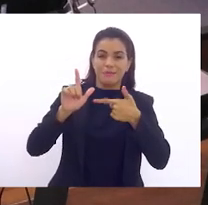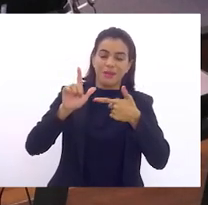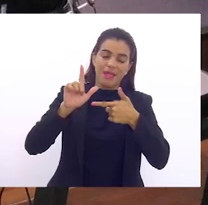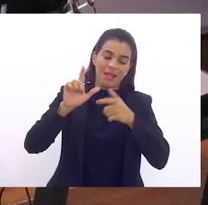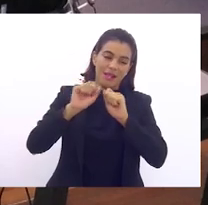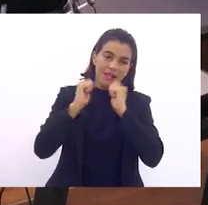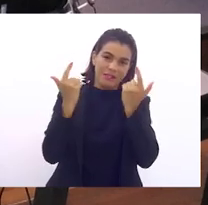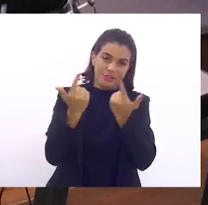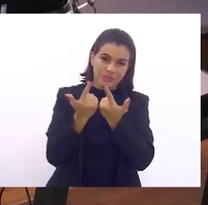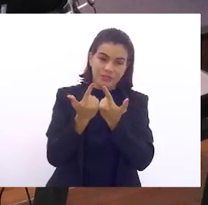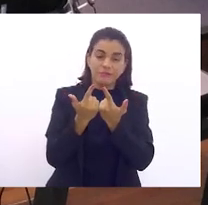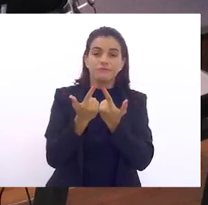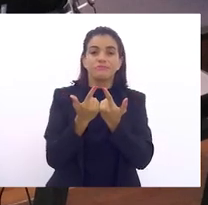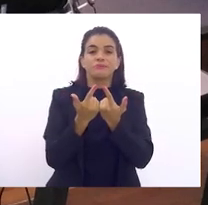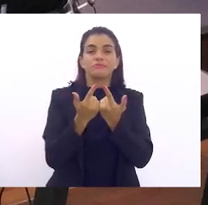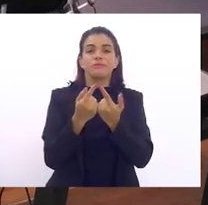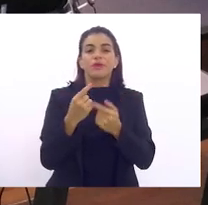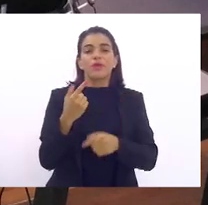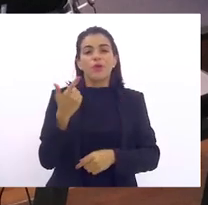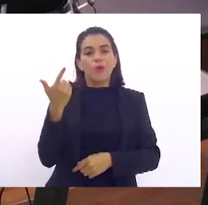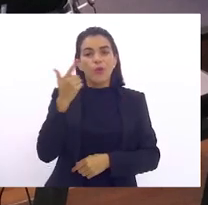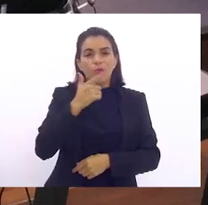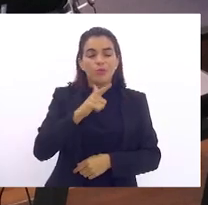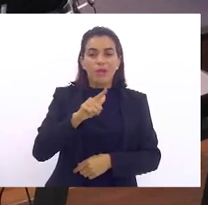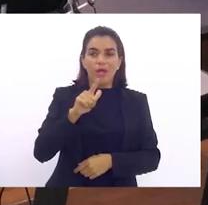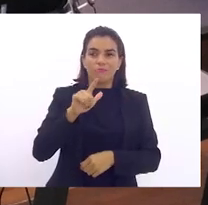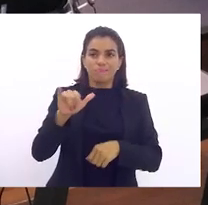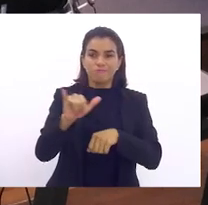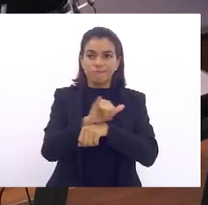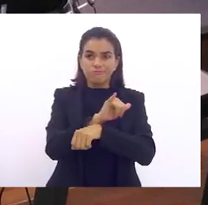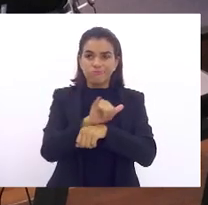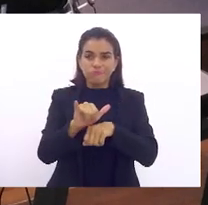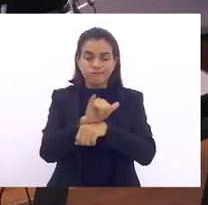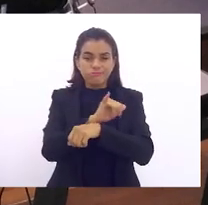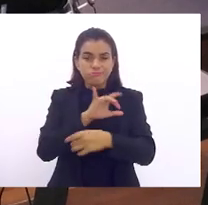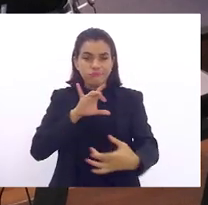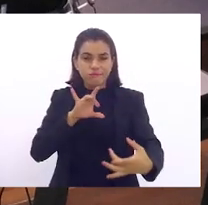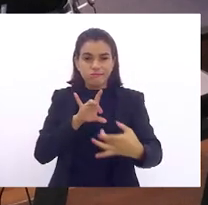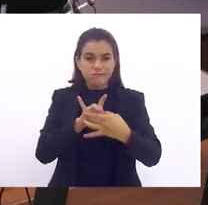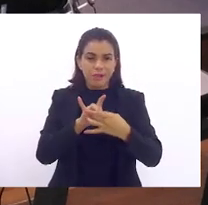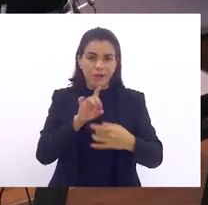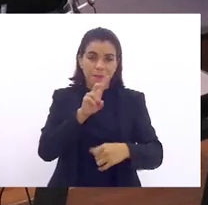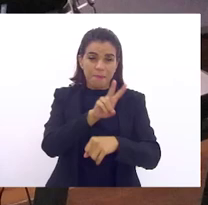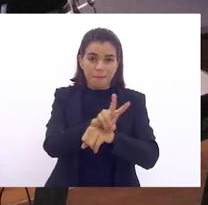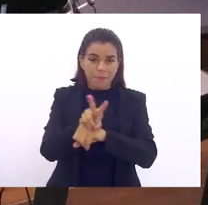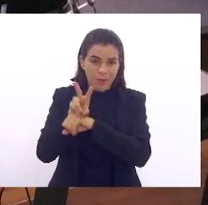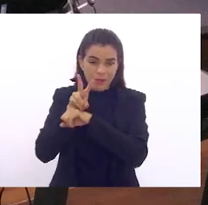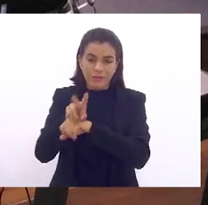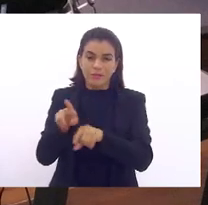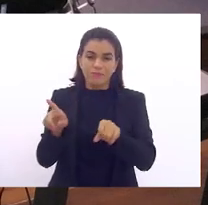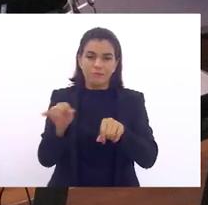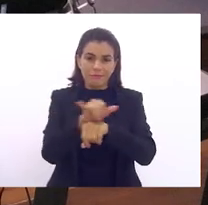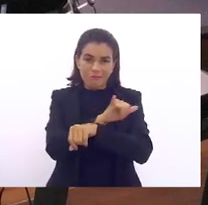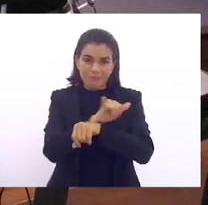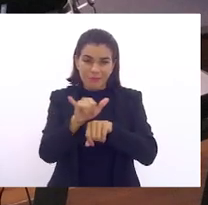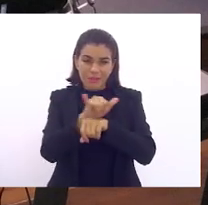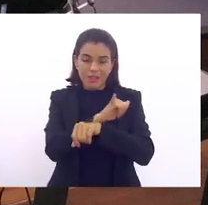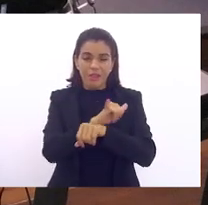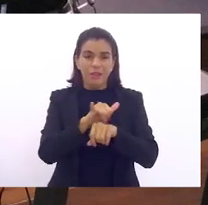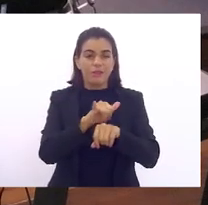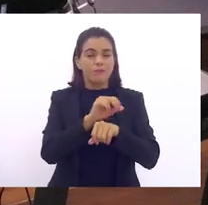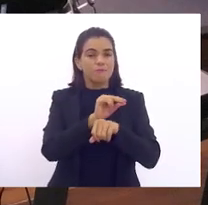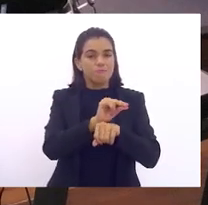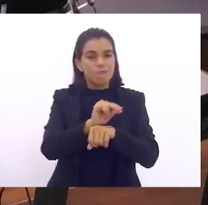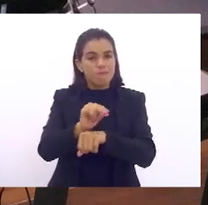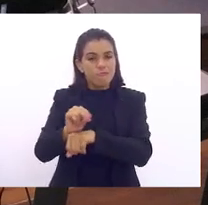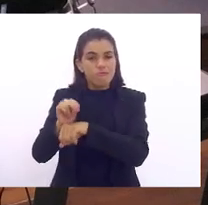Central paraas nossas mulheres em especial nessa rede eh de de proteção nessa rede de Cuidado então é